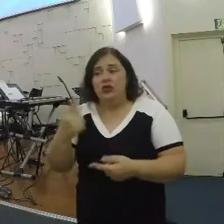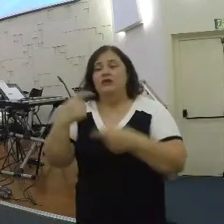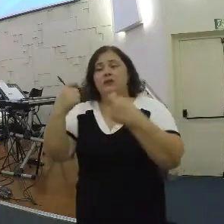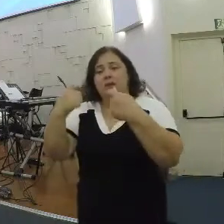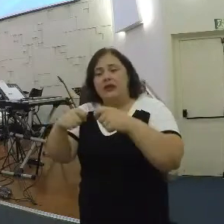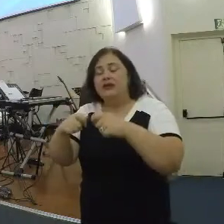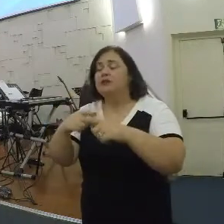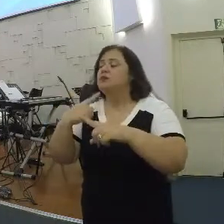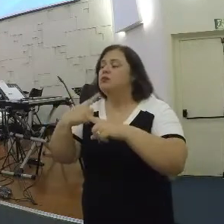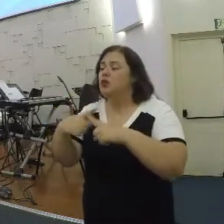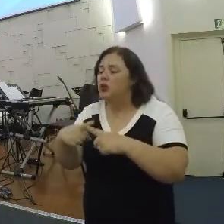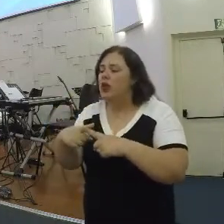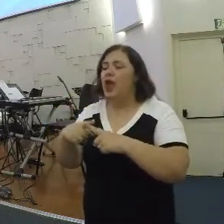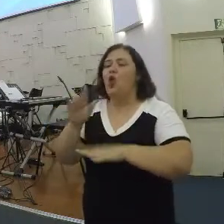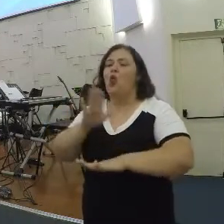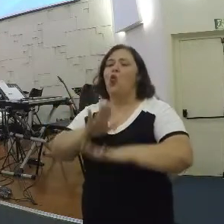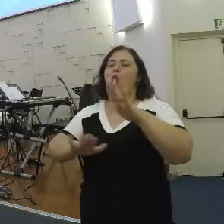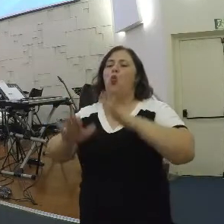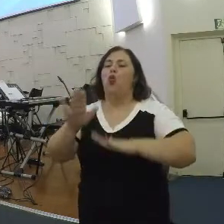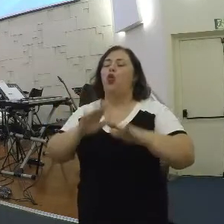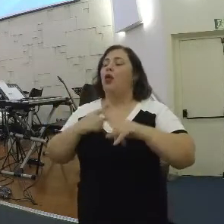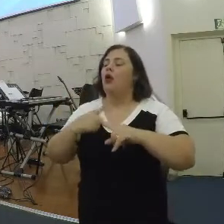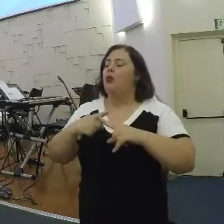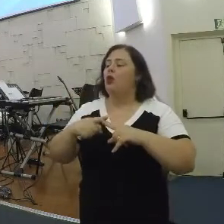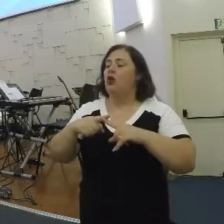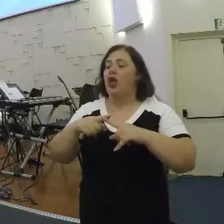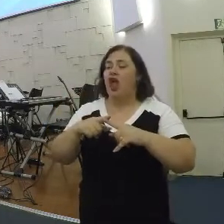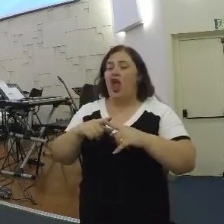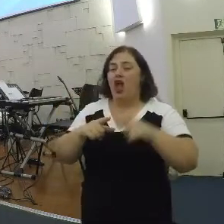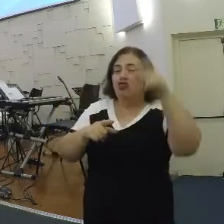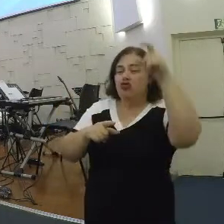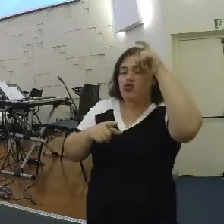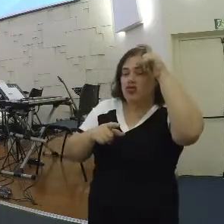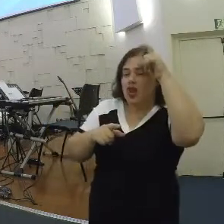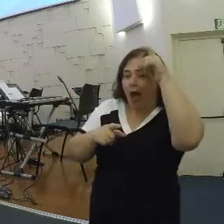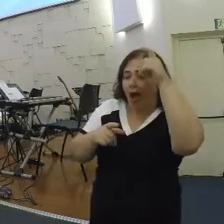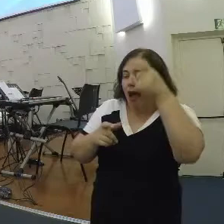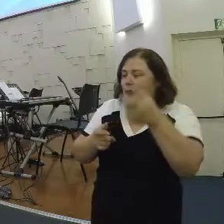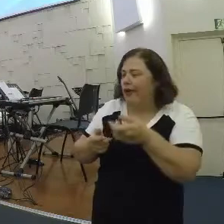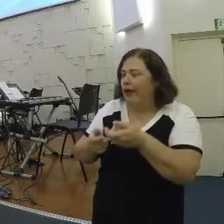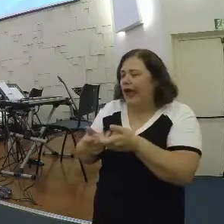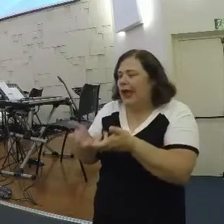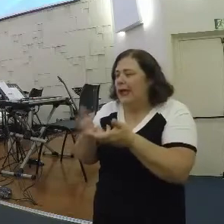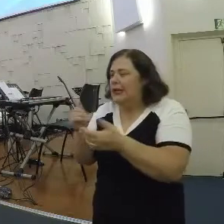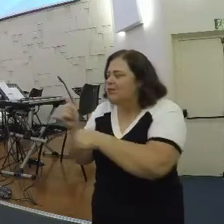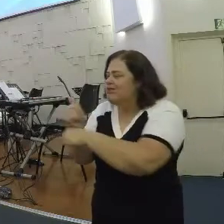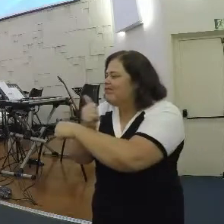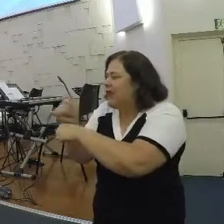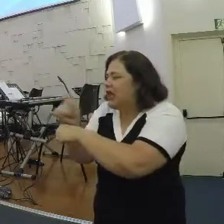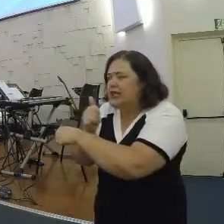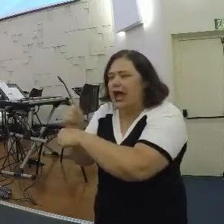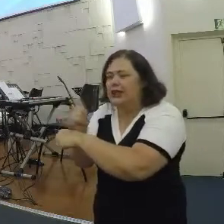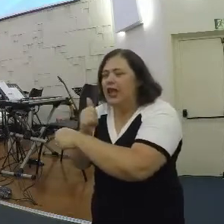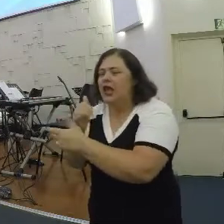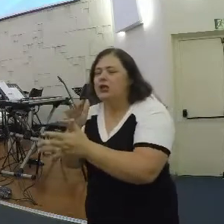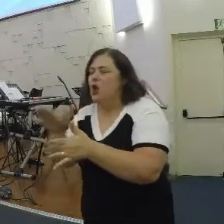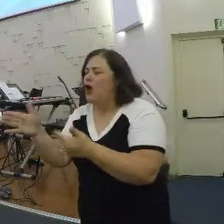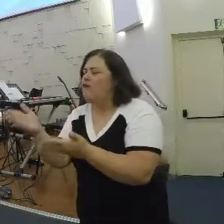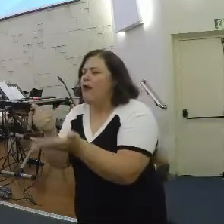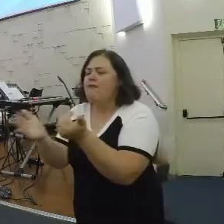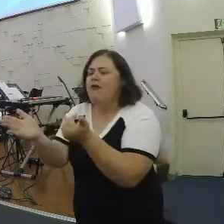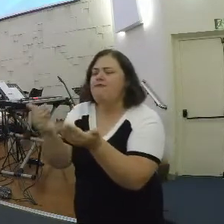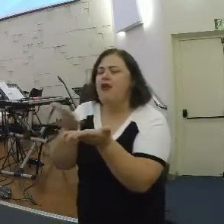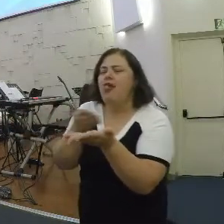me conquistar como mais um seguidor, mais um cliente. O que o Evangelho, só o Evangelho tem coragem de me dizer, por mais dura que